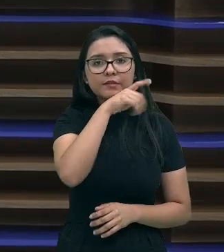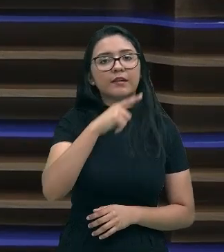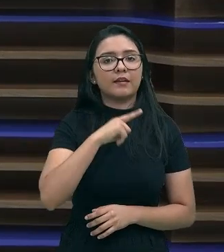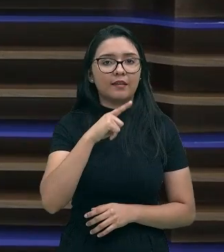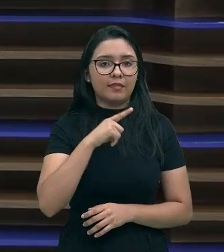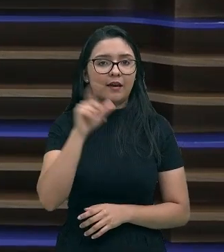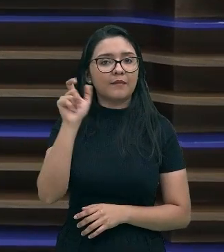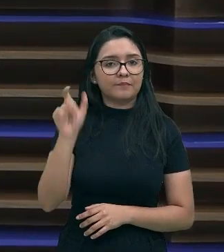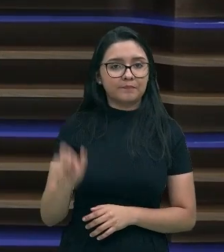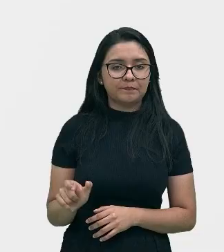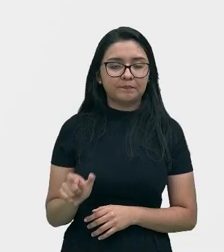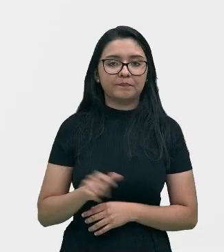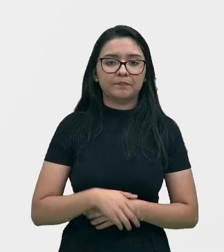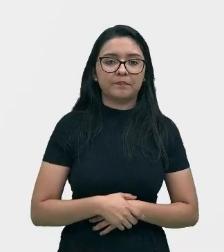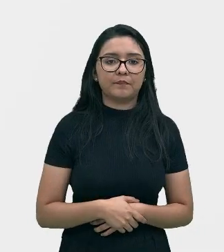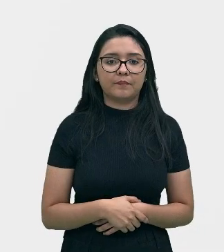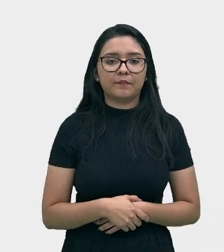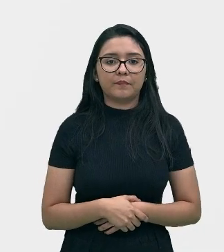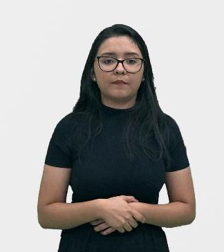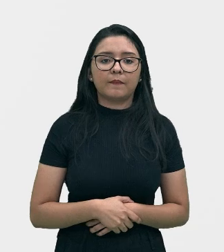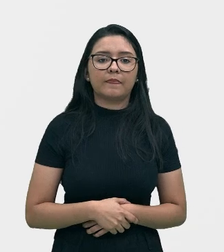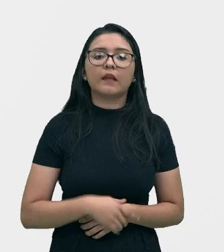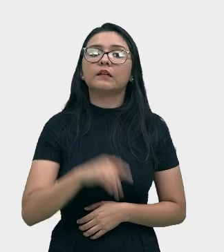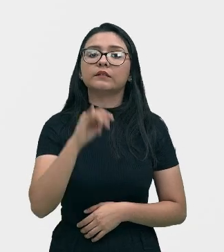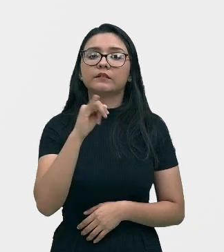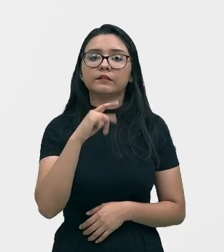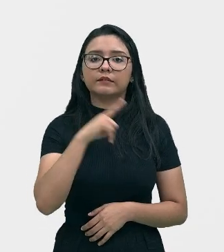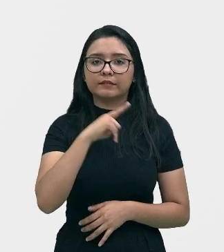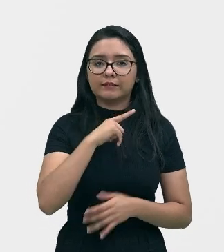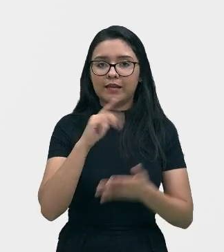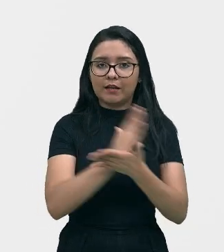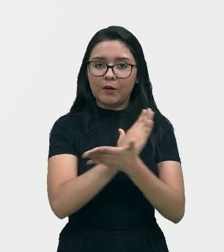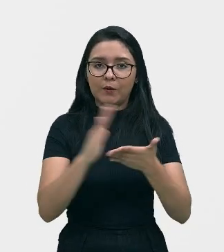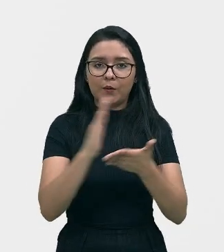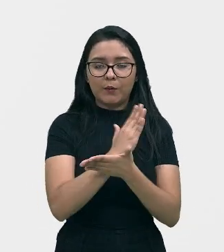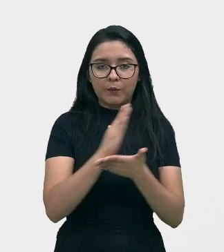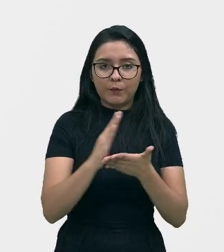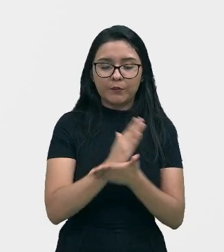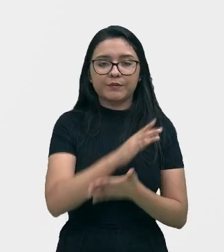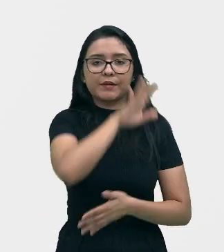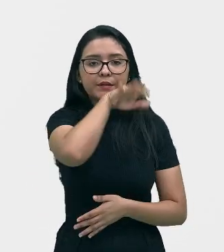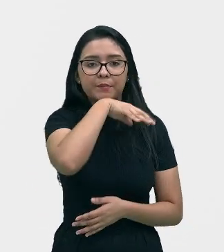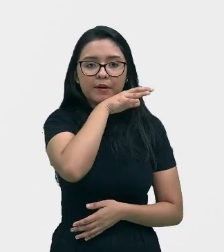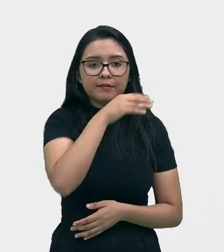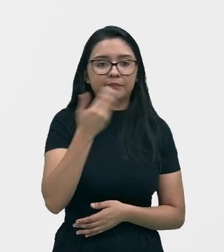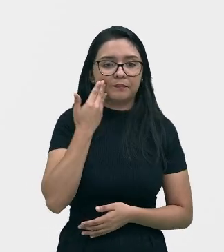dos outros animais também. A gente tem aí, olha só, os mamíferos, né?